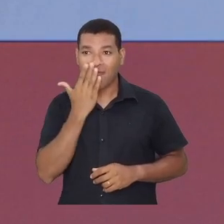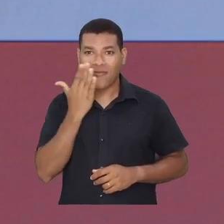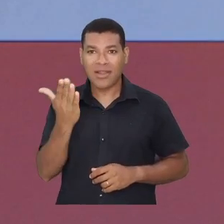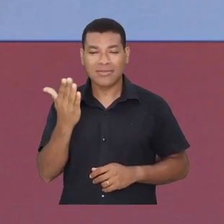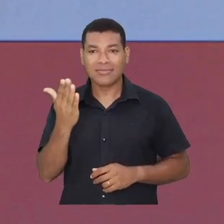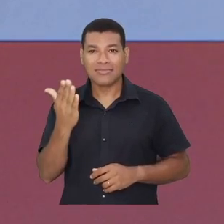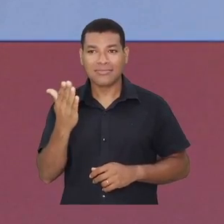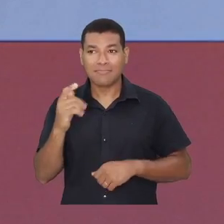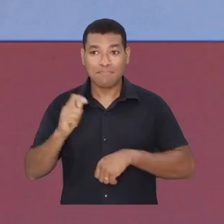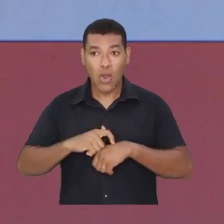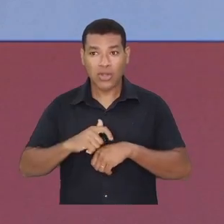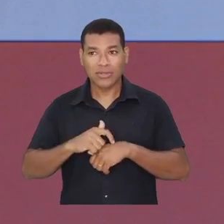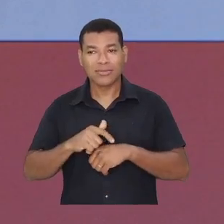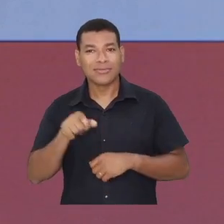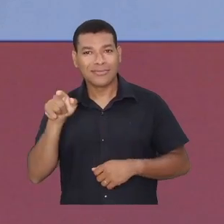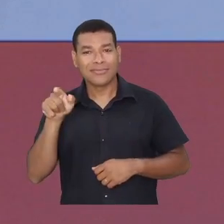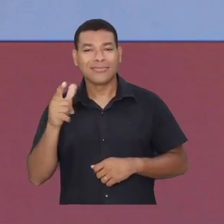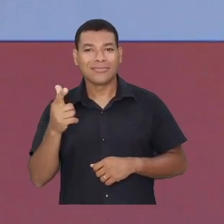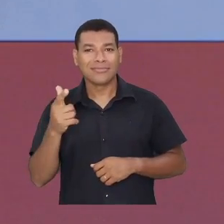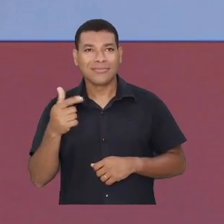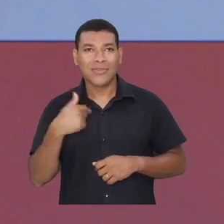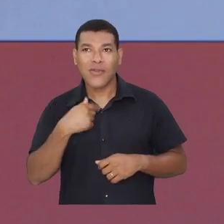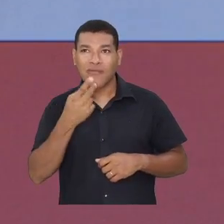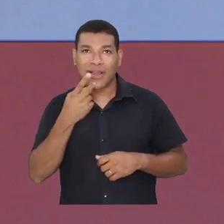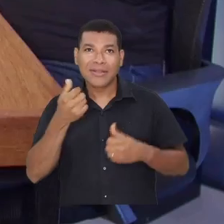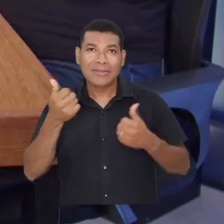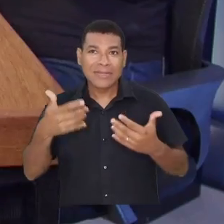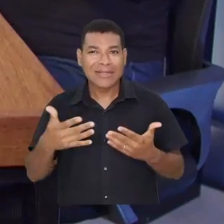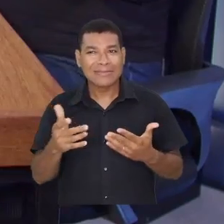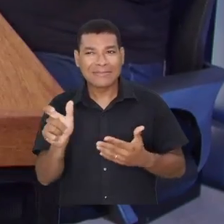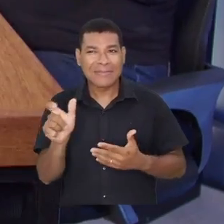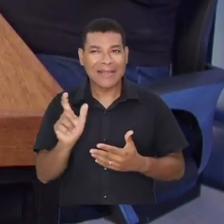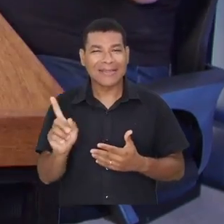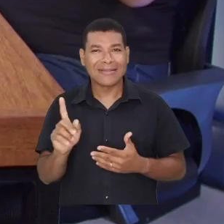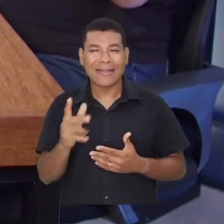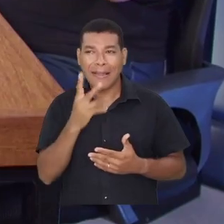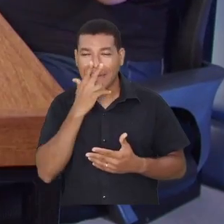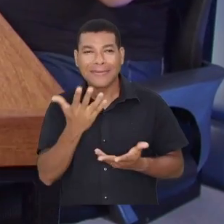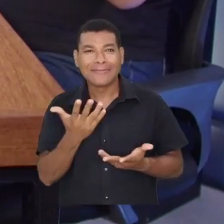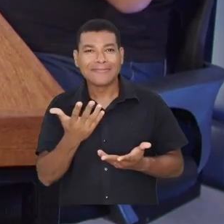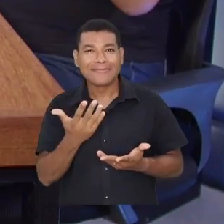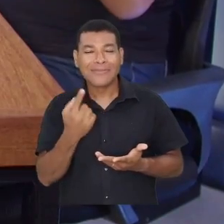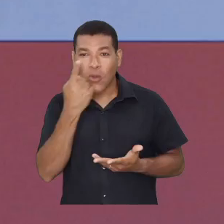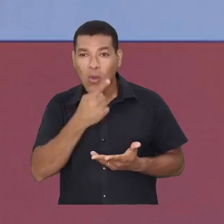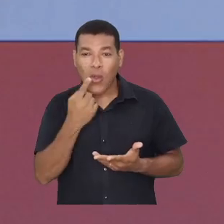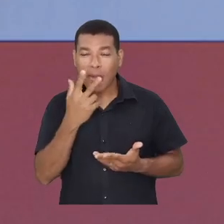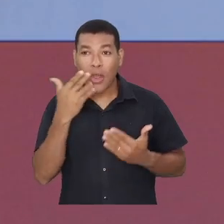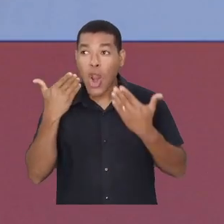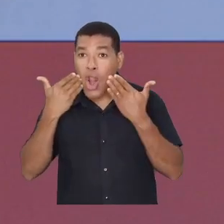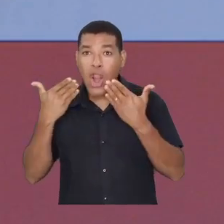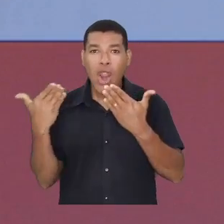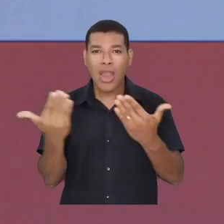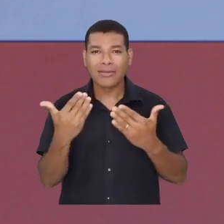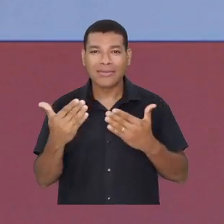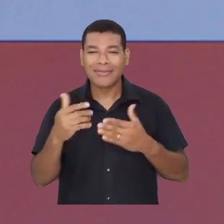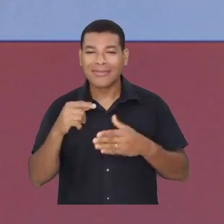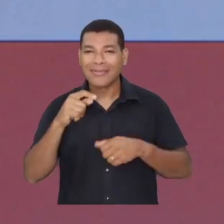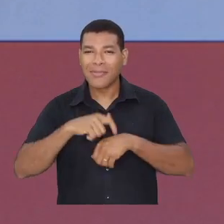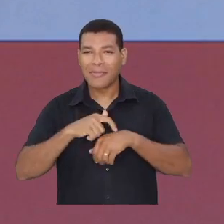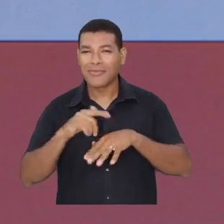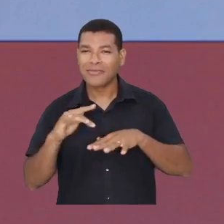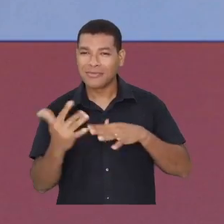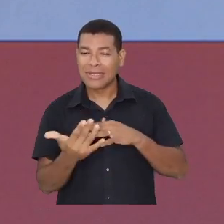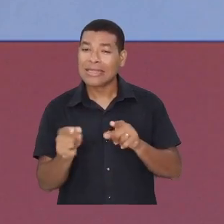dando a cara a não vou falar a tapa, mas assim, dando a cara às vistas assim, das redes sociais. E